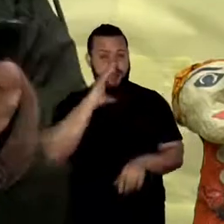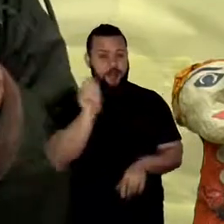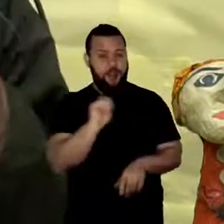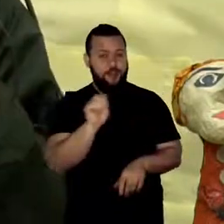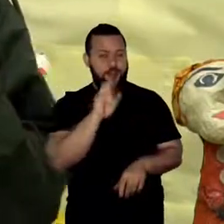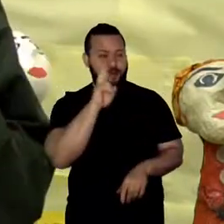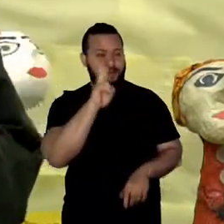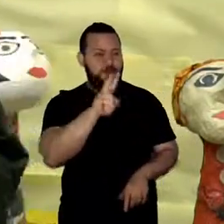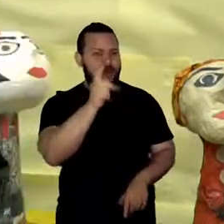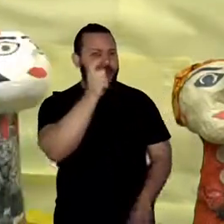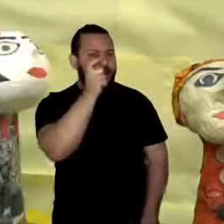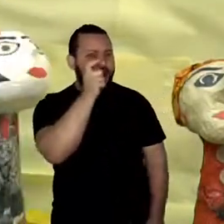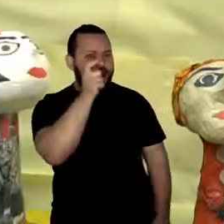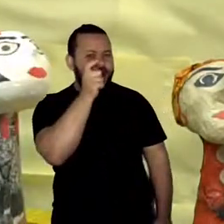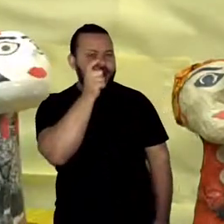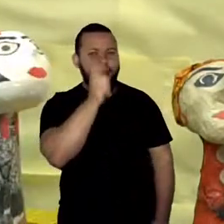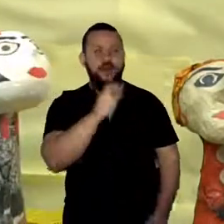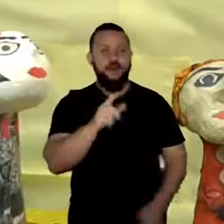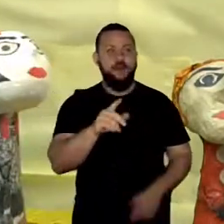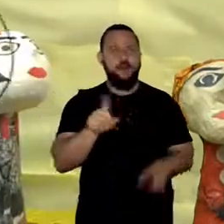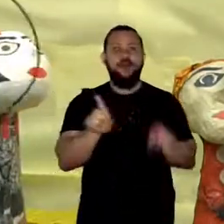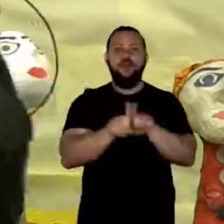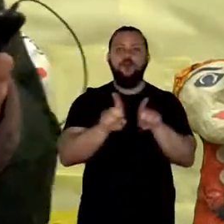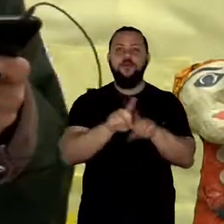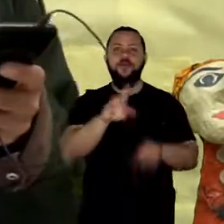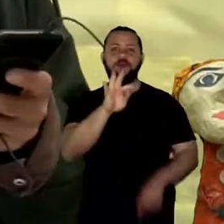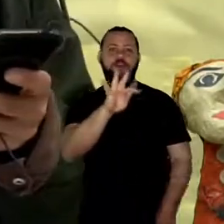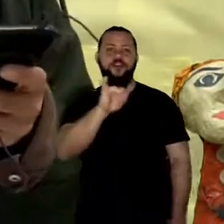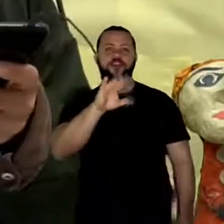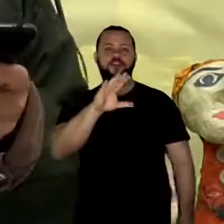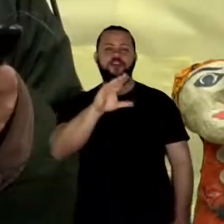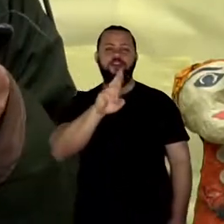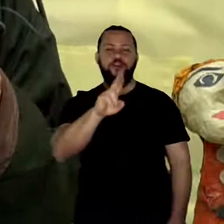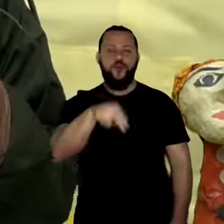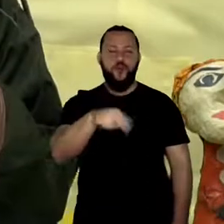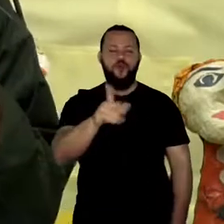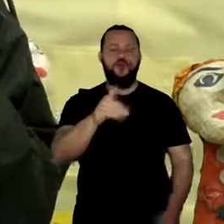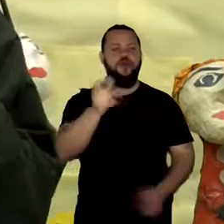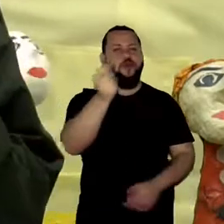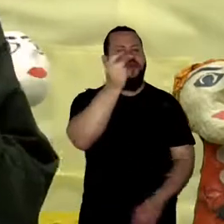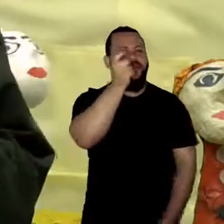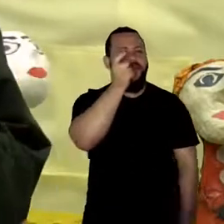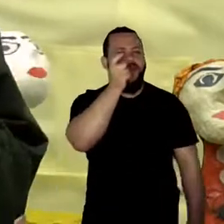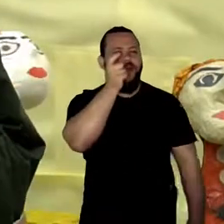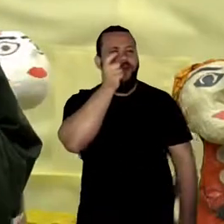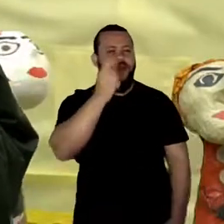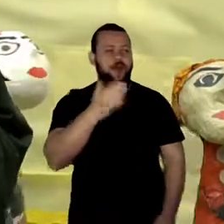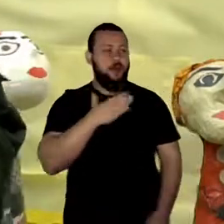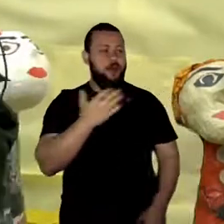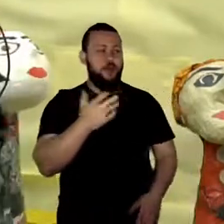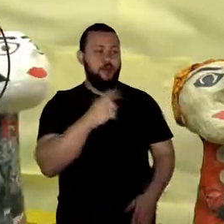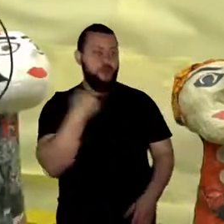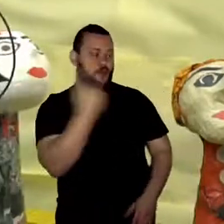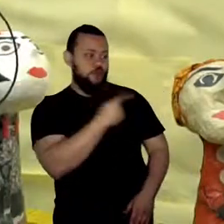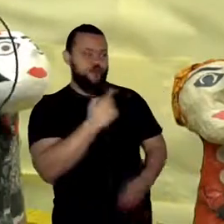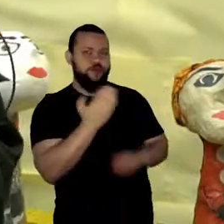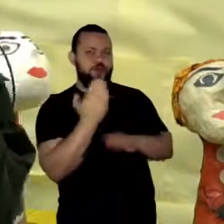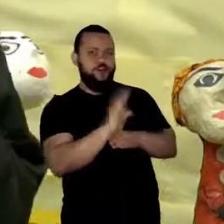aqui o Ticum acompanhando, né? O nosso assistente, Marcos Dreinach,